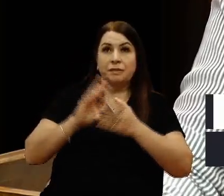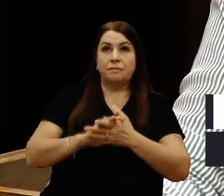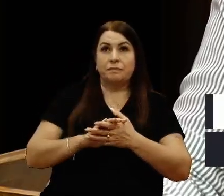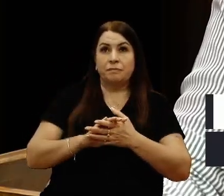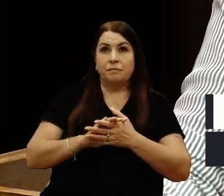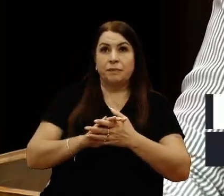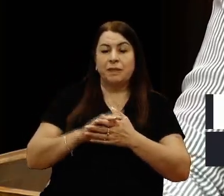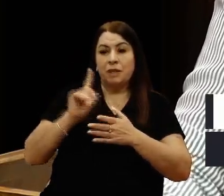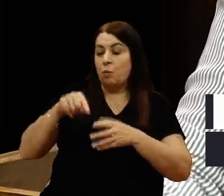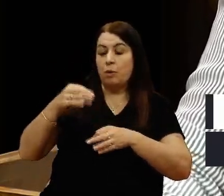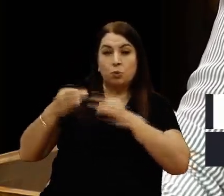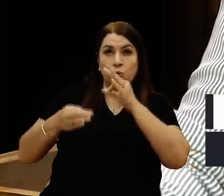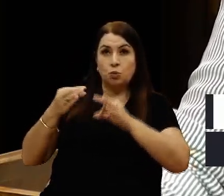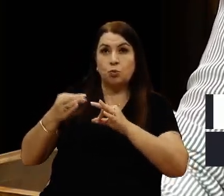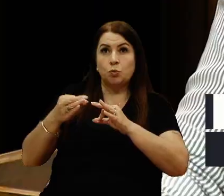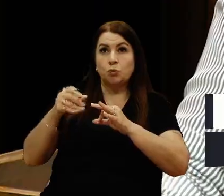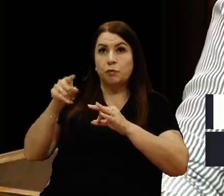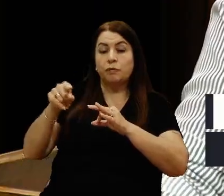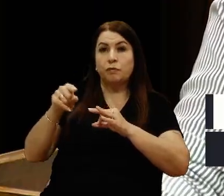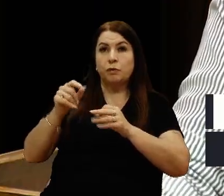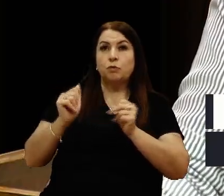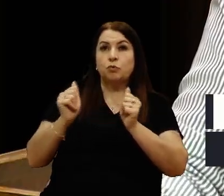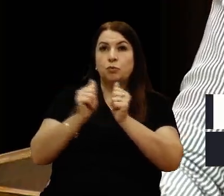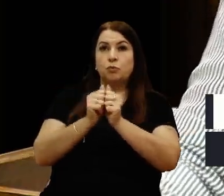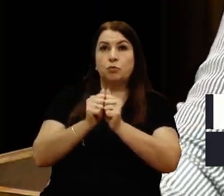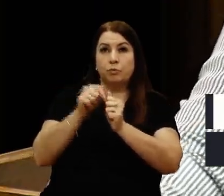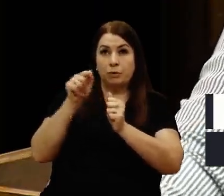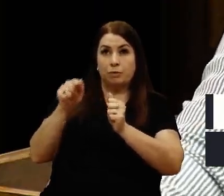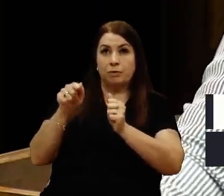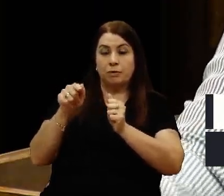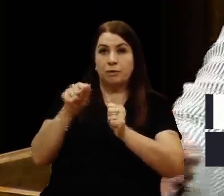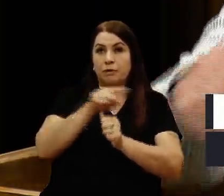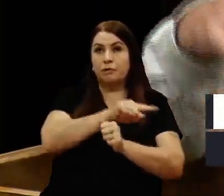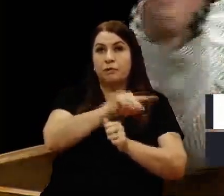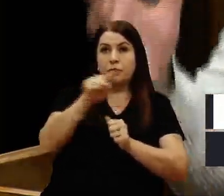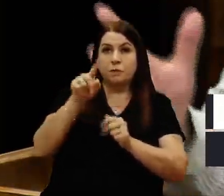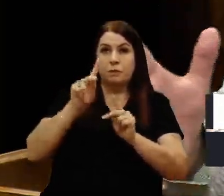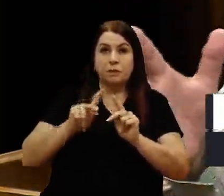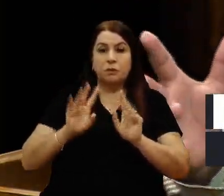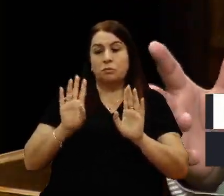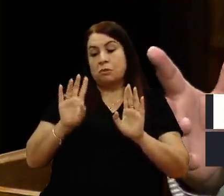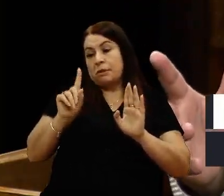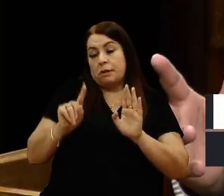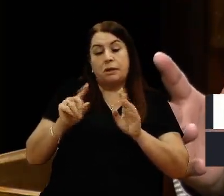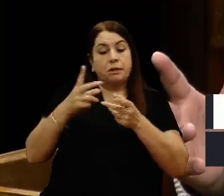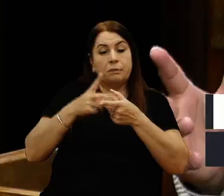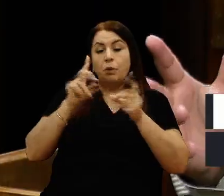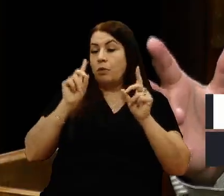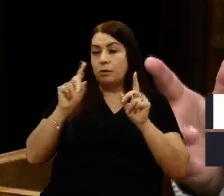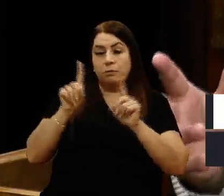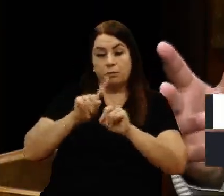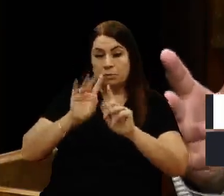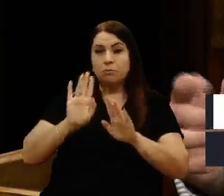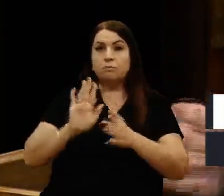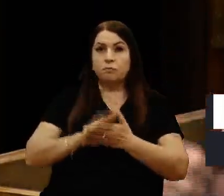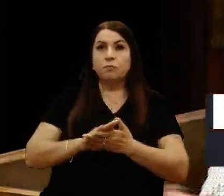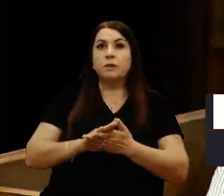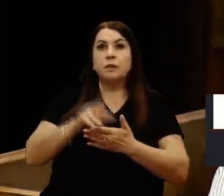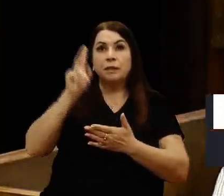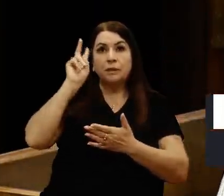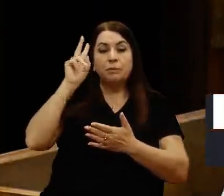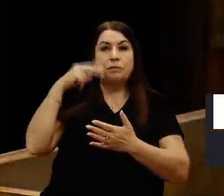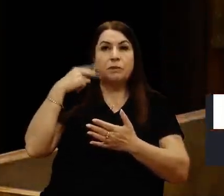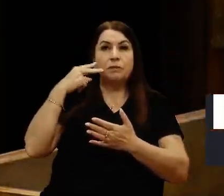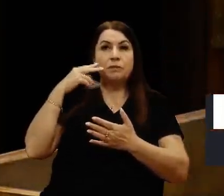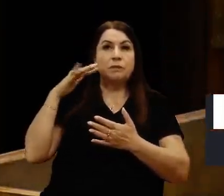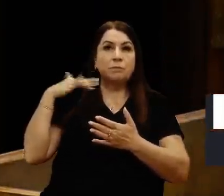visivelmente injustos, o senhor foi um companheiro ao meu lado, quando várias pessoas, e aqui é da democracia também, né? Lembro da vereadora